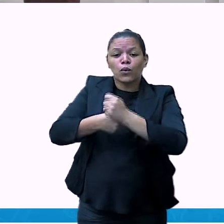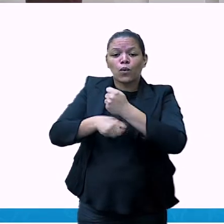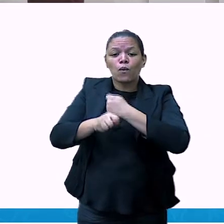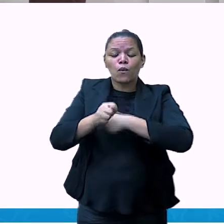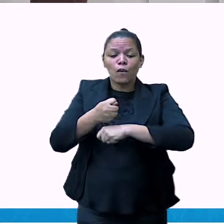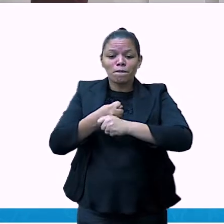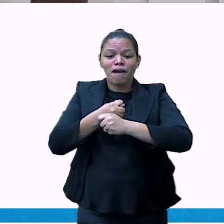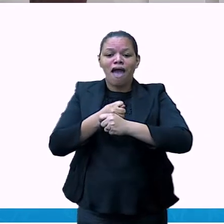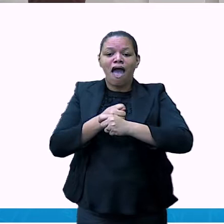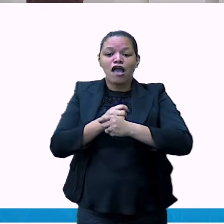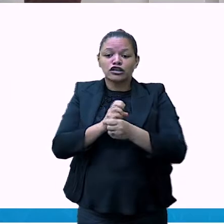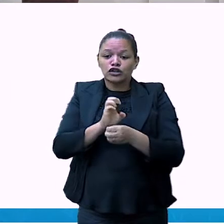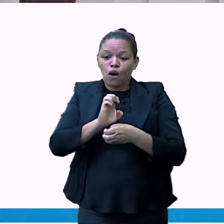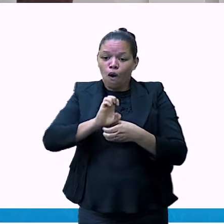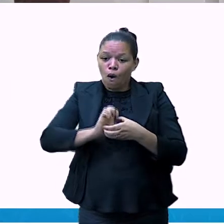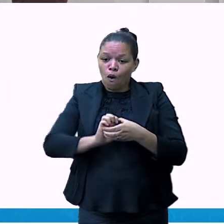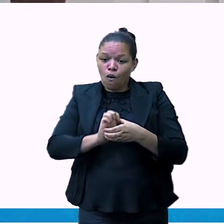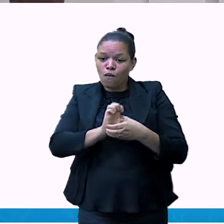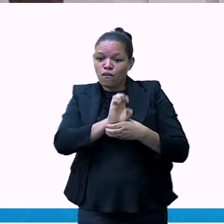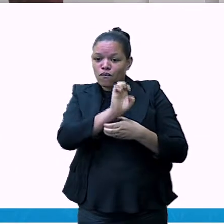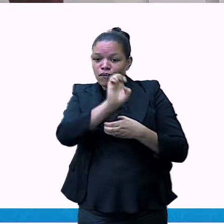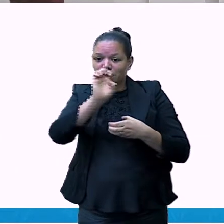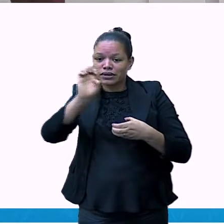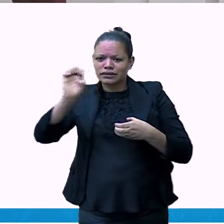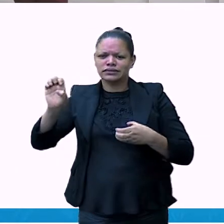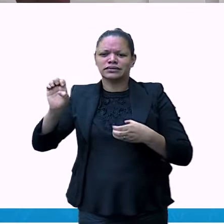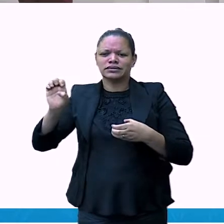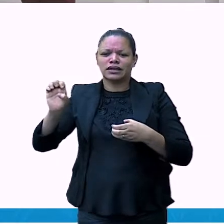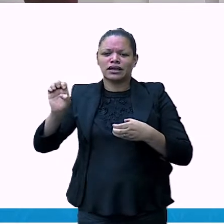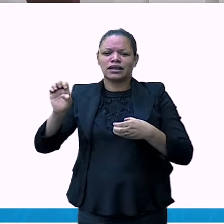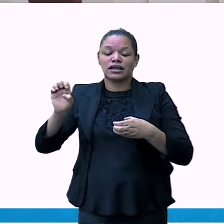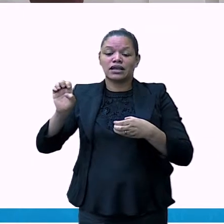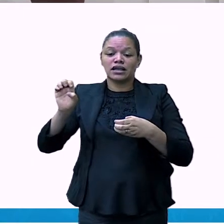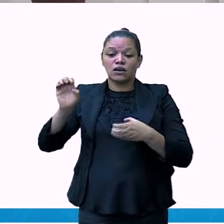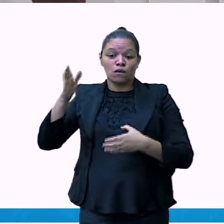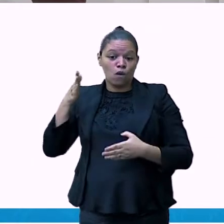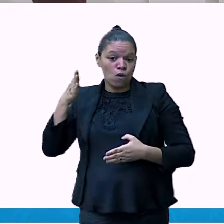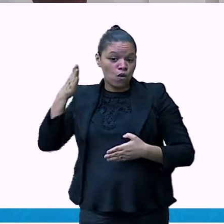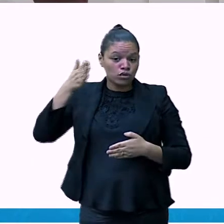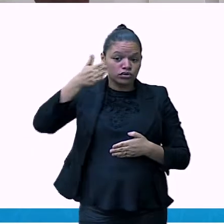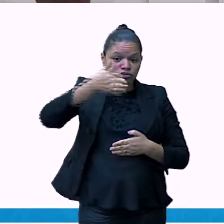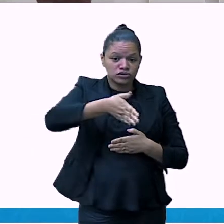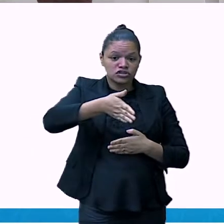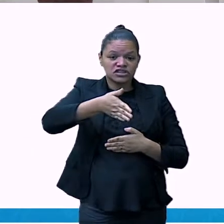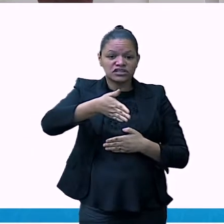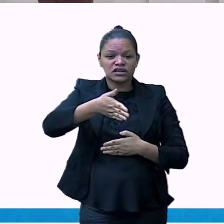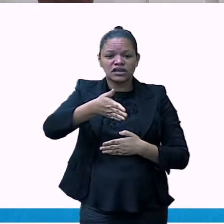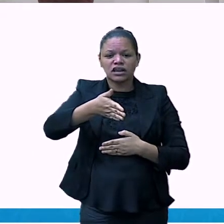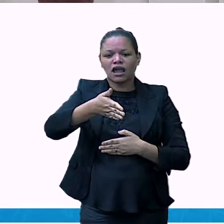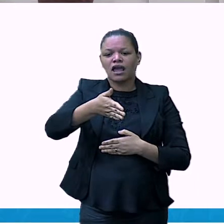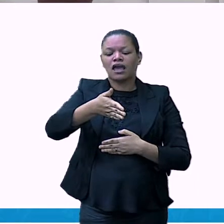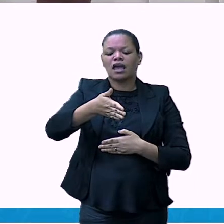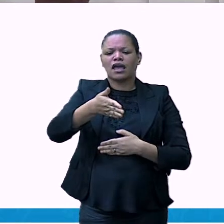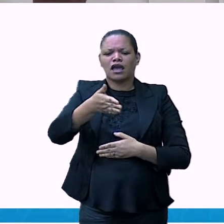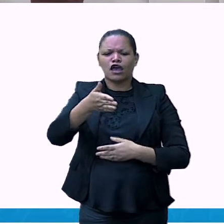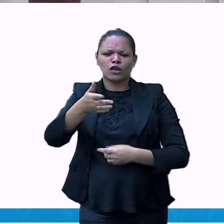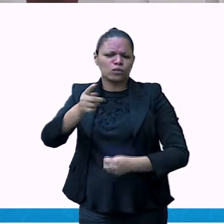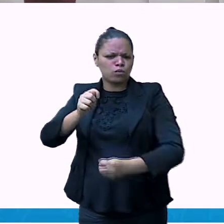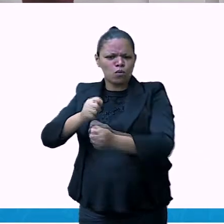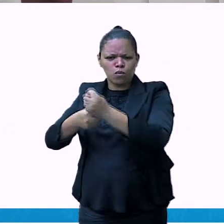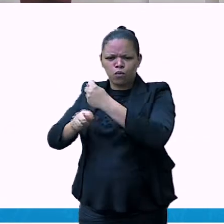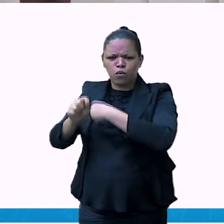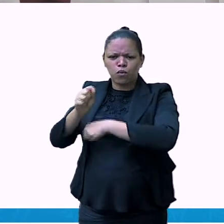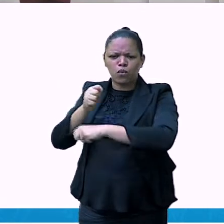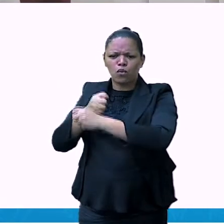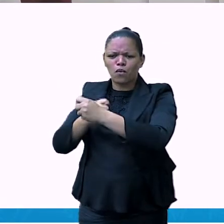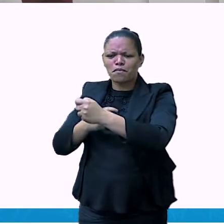um produto, ou que seja também de um tipo de serviço vindo de um país, Ou seja, o Brasil compra esses produtos